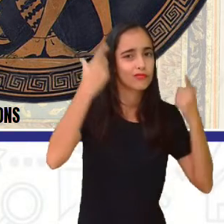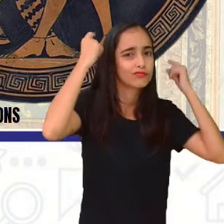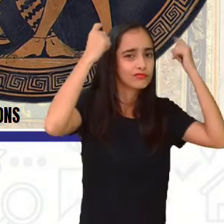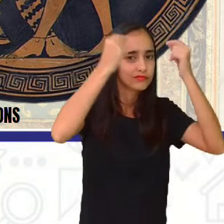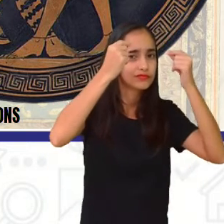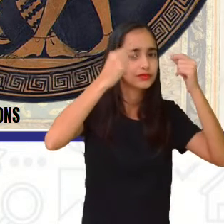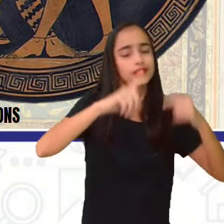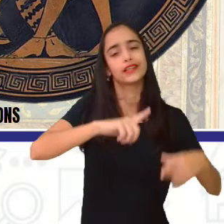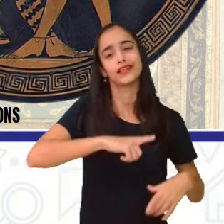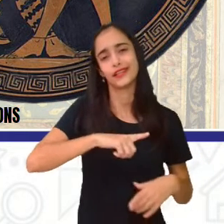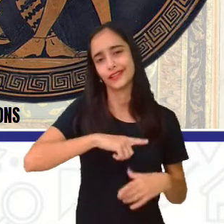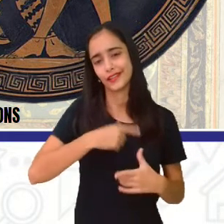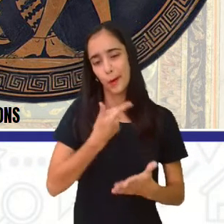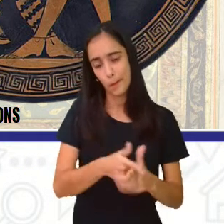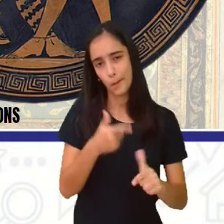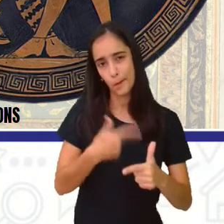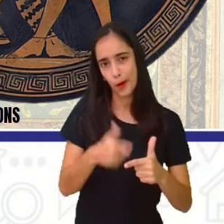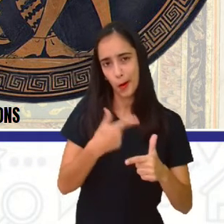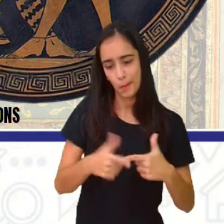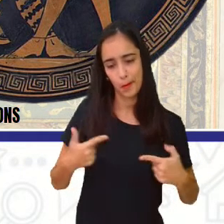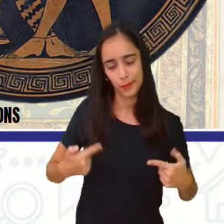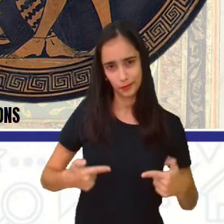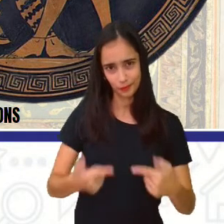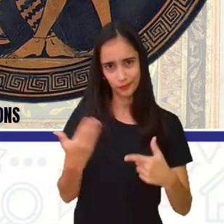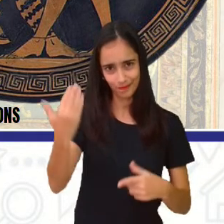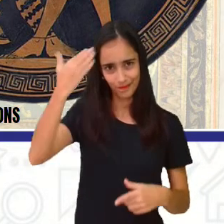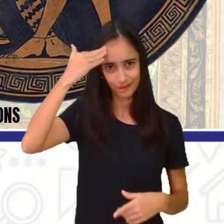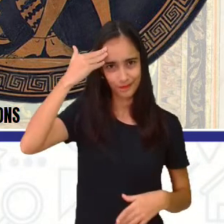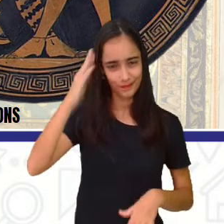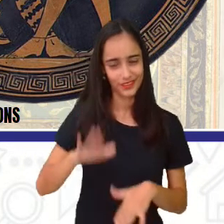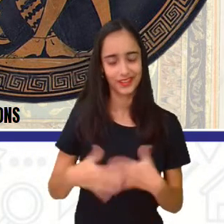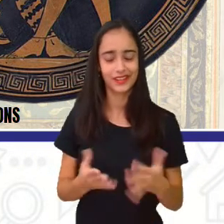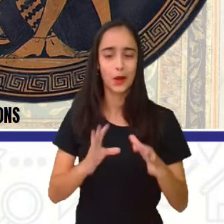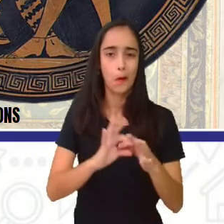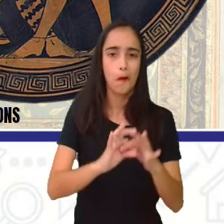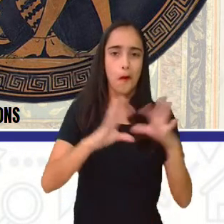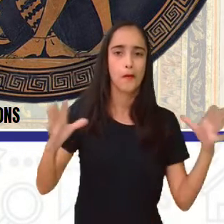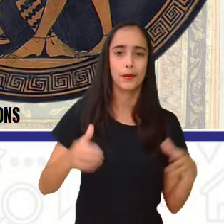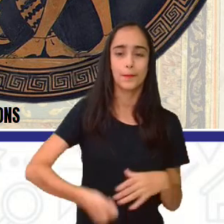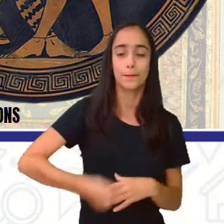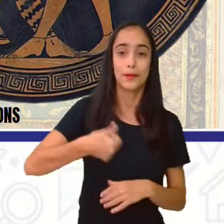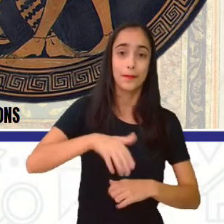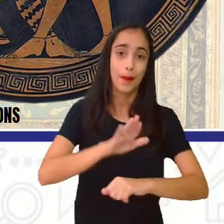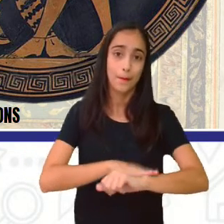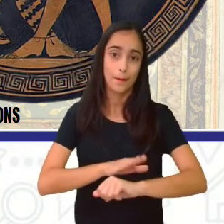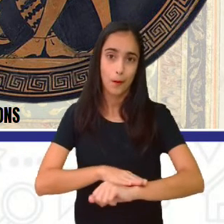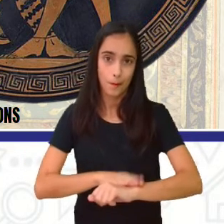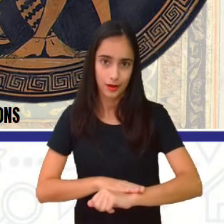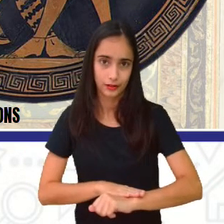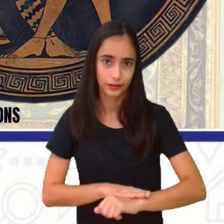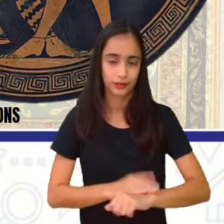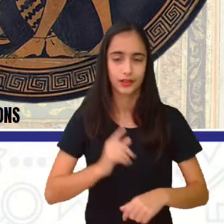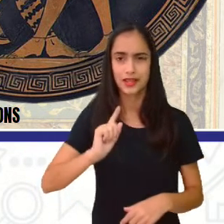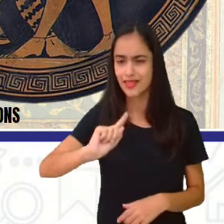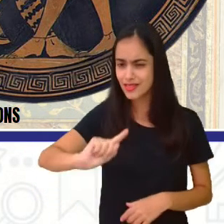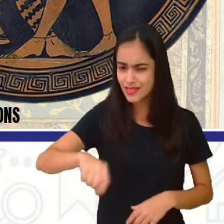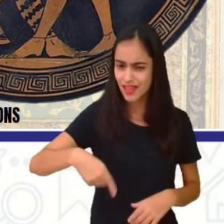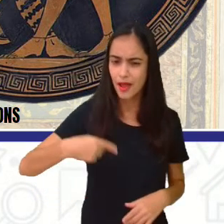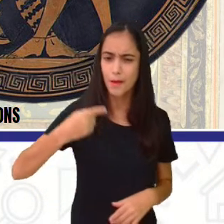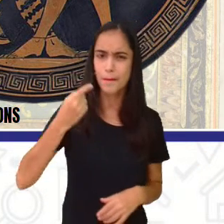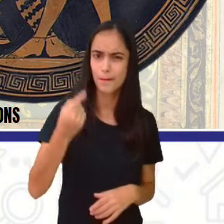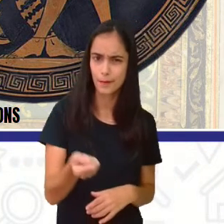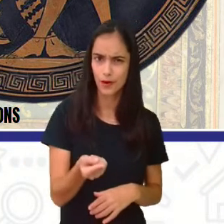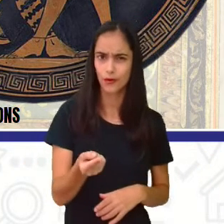conflito. Então, elas foram lideradas num primeiro momento, né, por Atenas e Esparta, e mais na